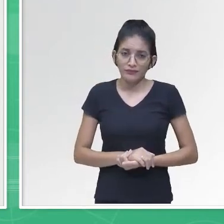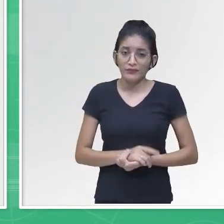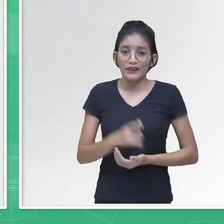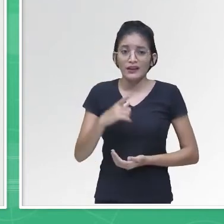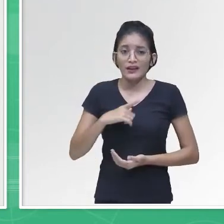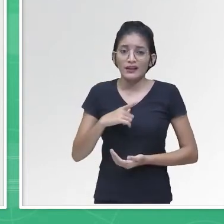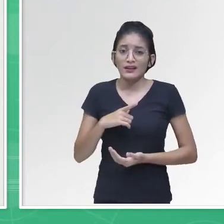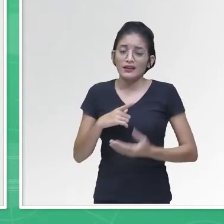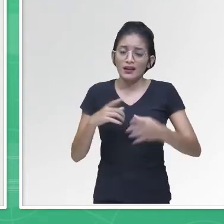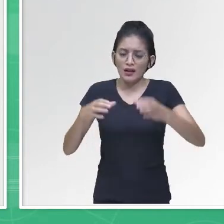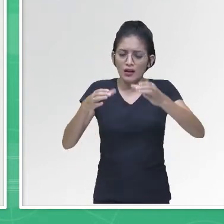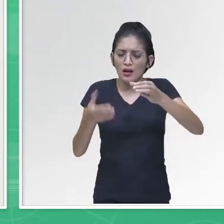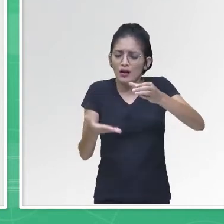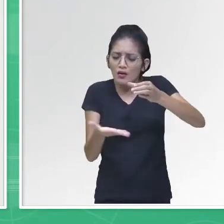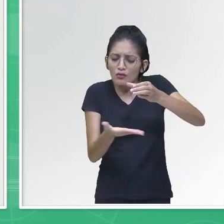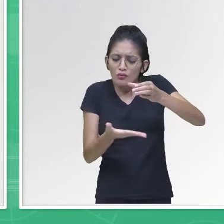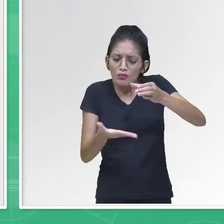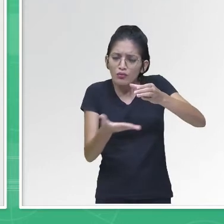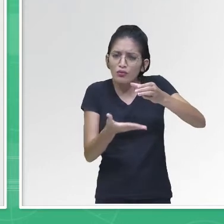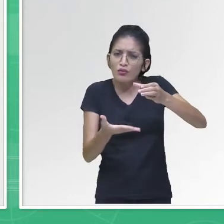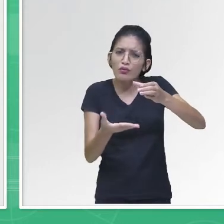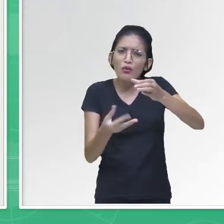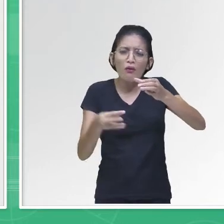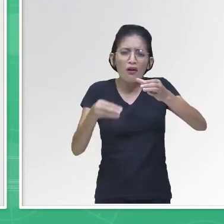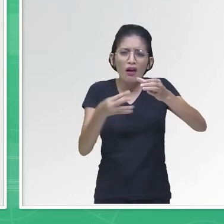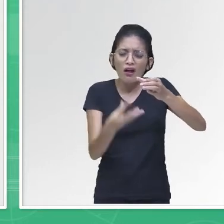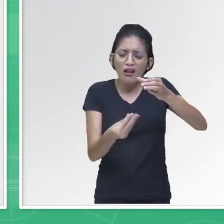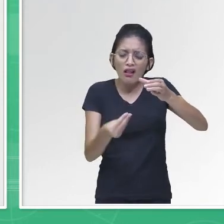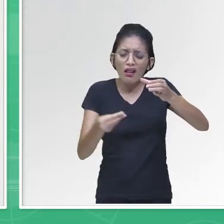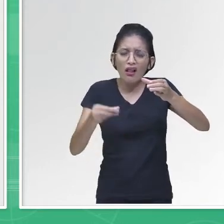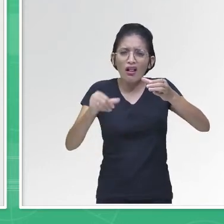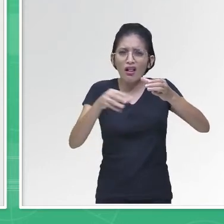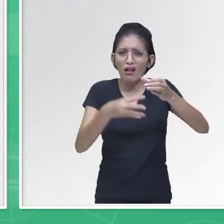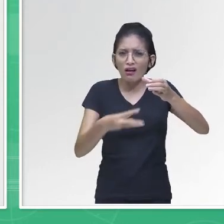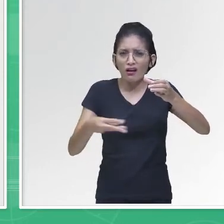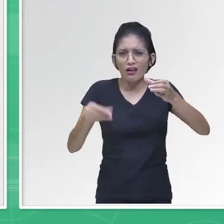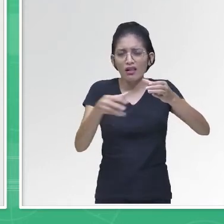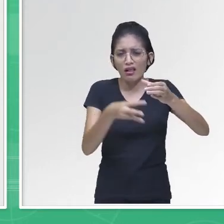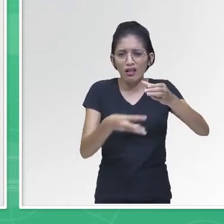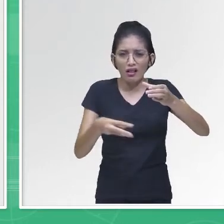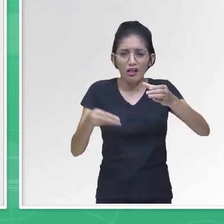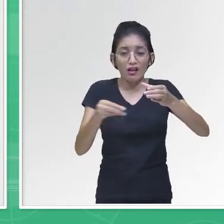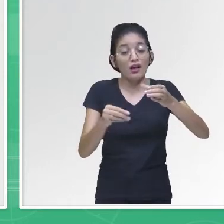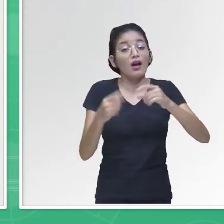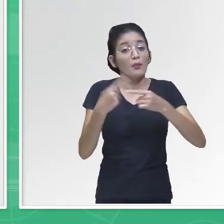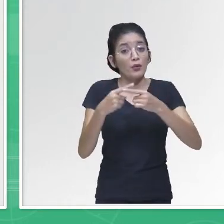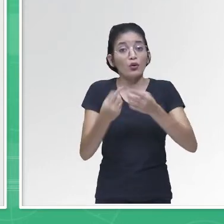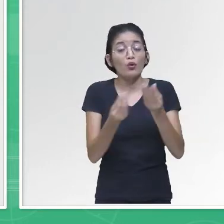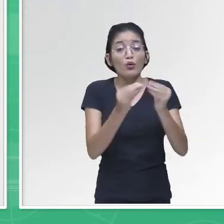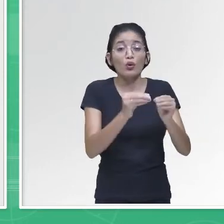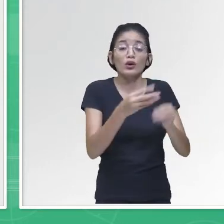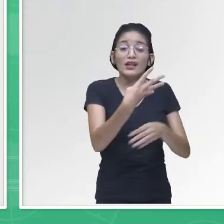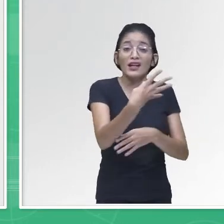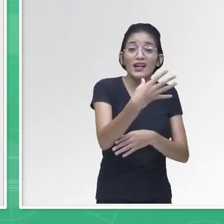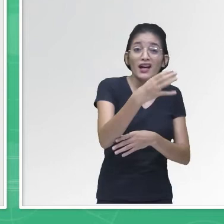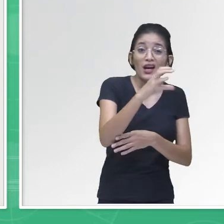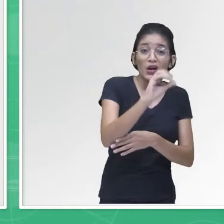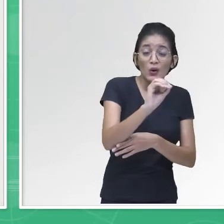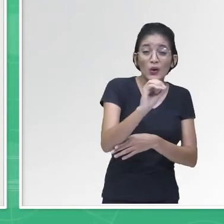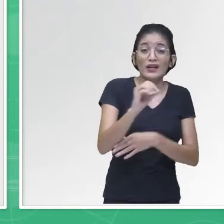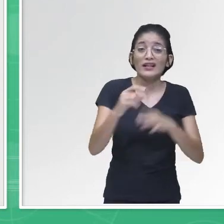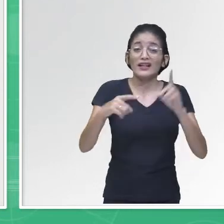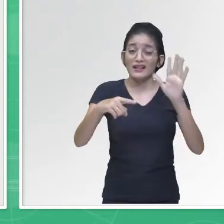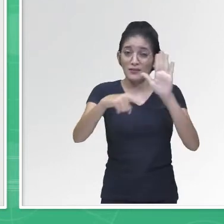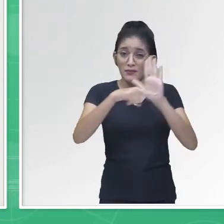no fundo restos. Porque aqui, ó, eu coloquei 40 menos 36 vai dar